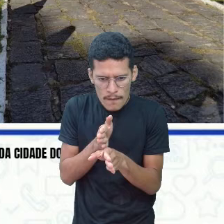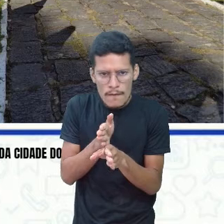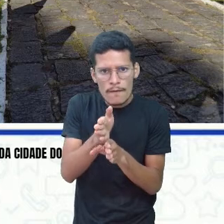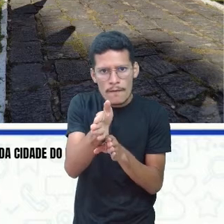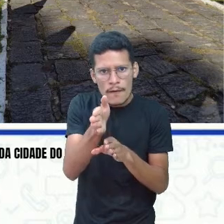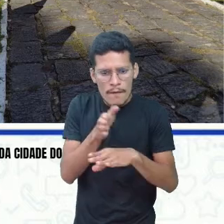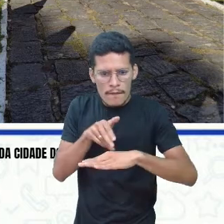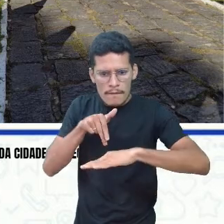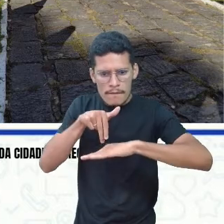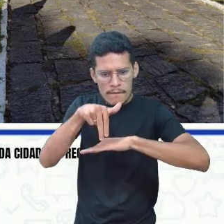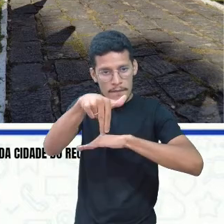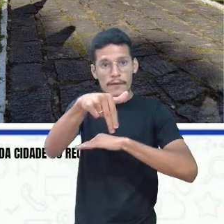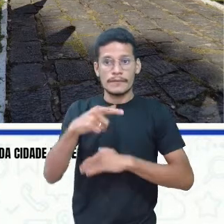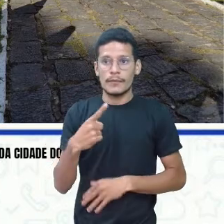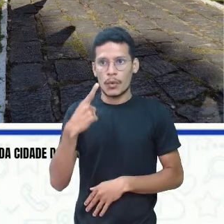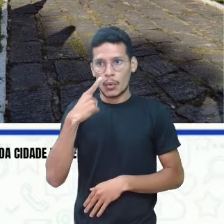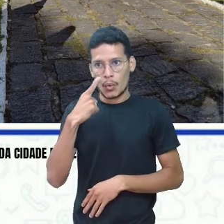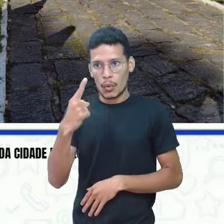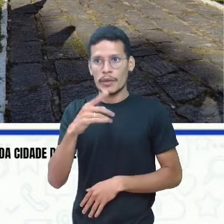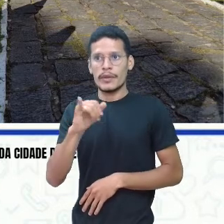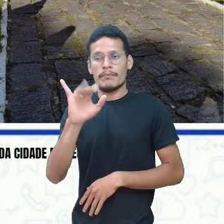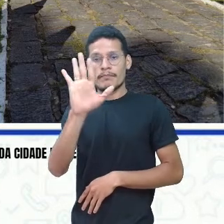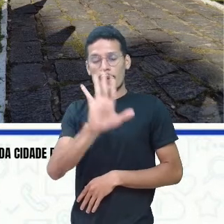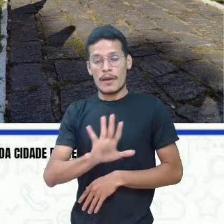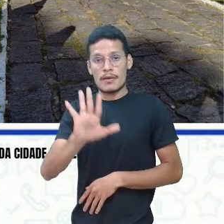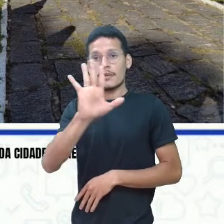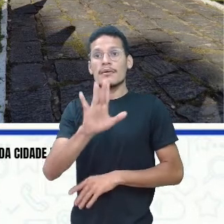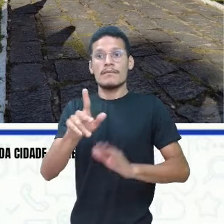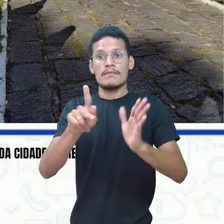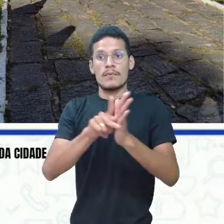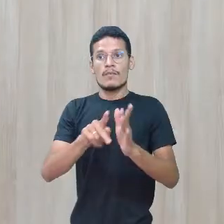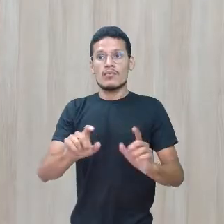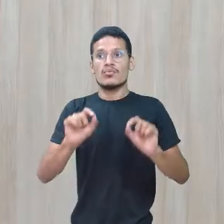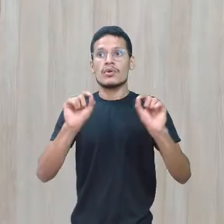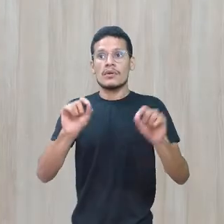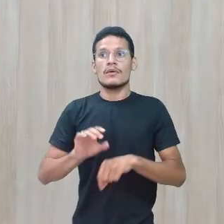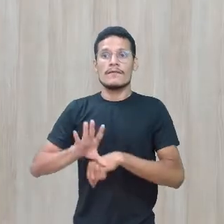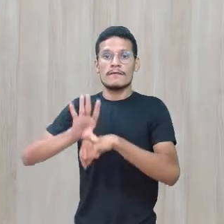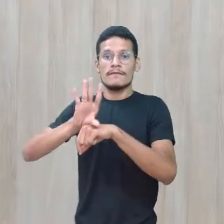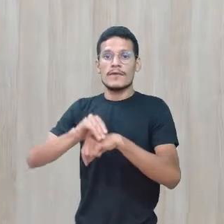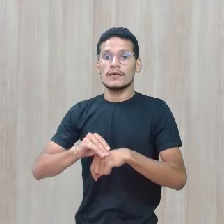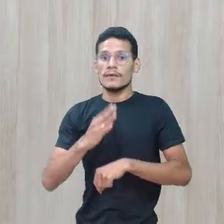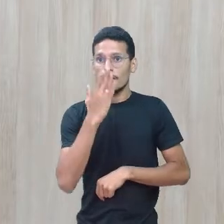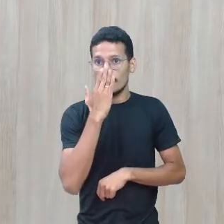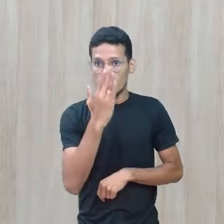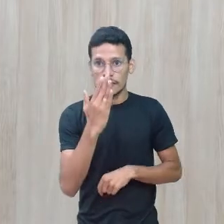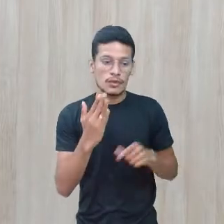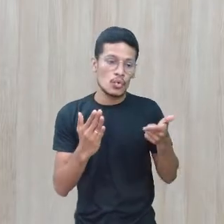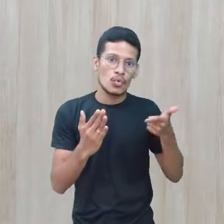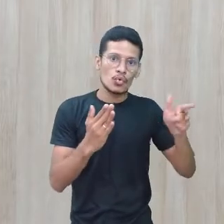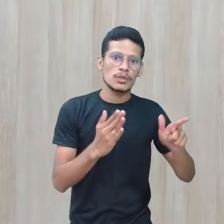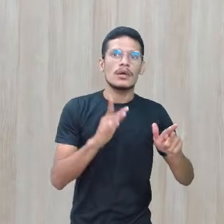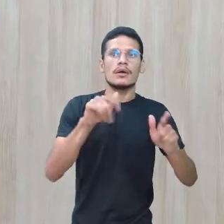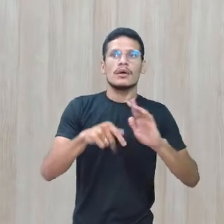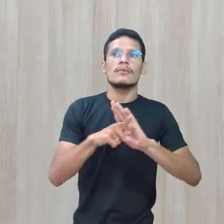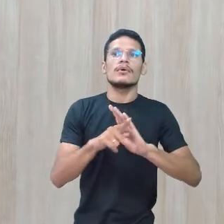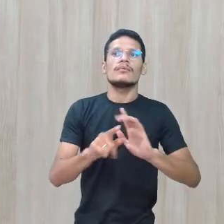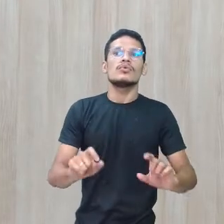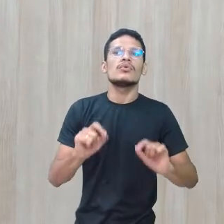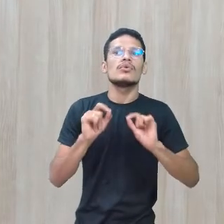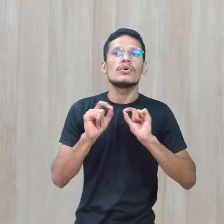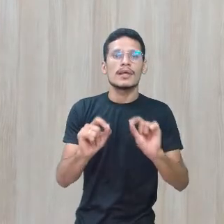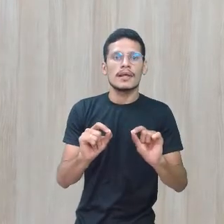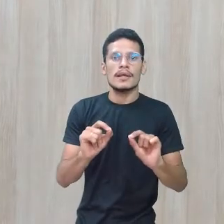aí, ó, que essa imagem daqui, ela é uma foto diferente dessa outra imagem aqui, ó. Essa